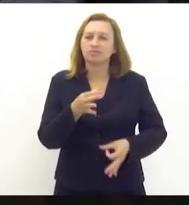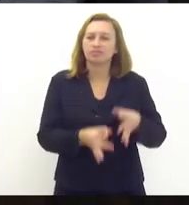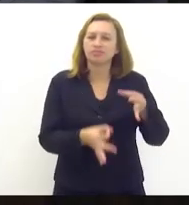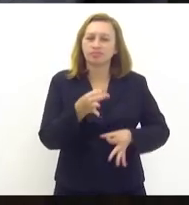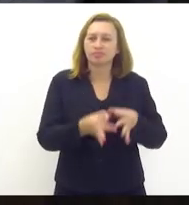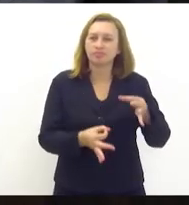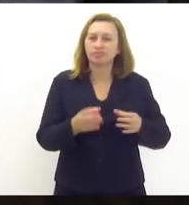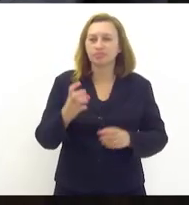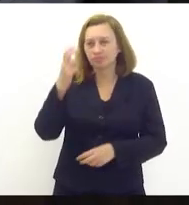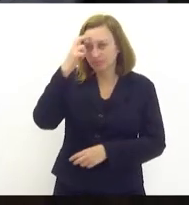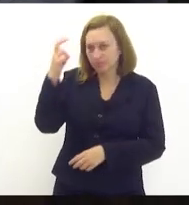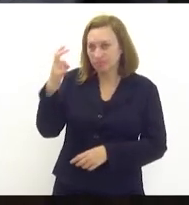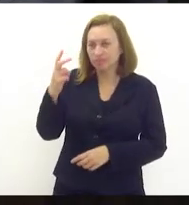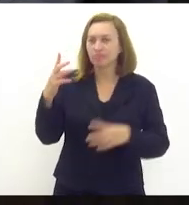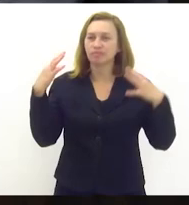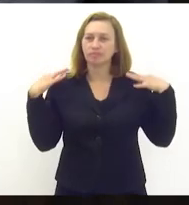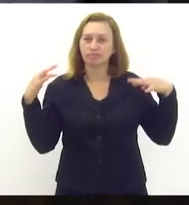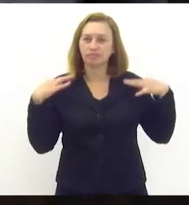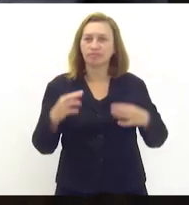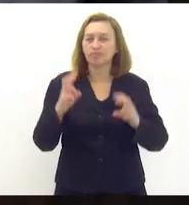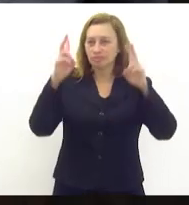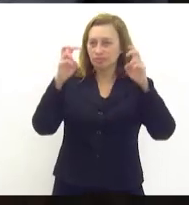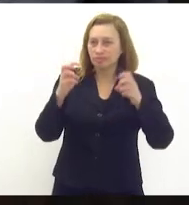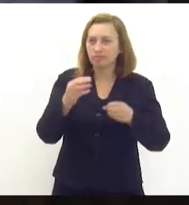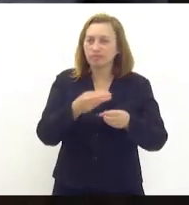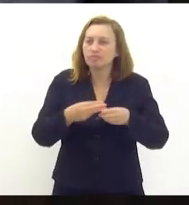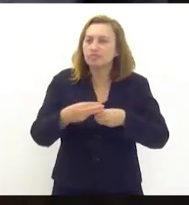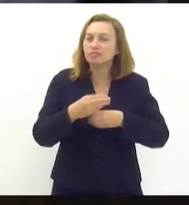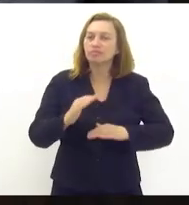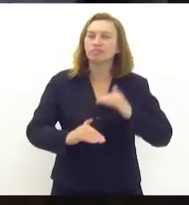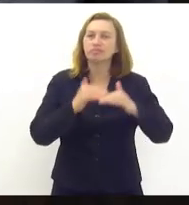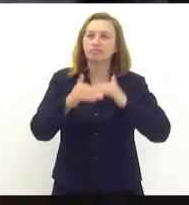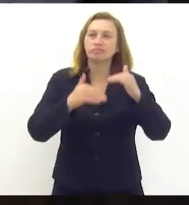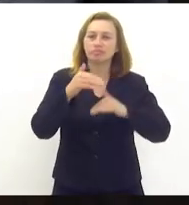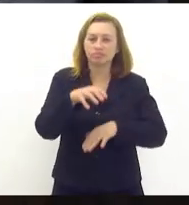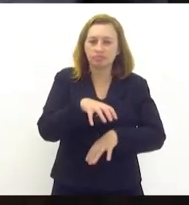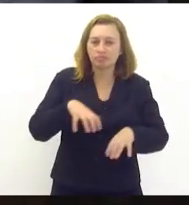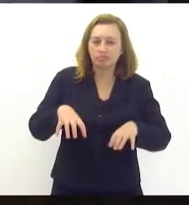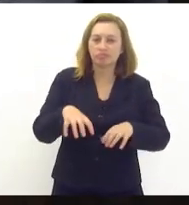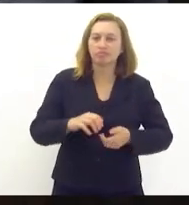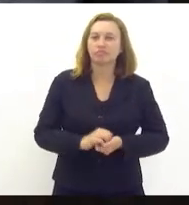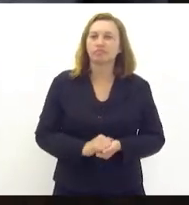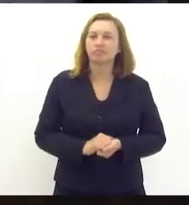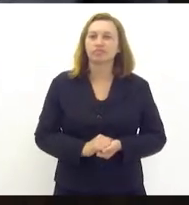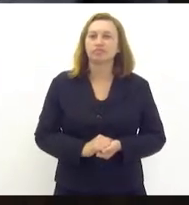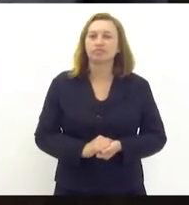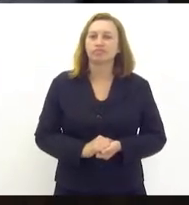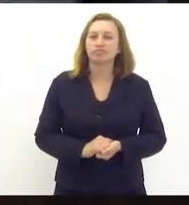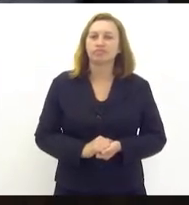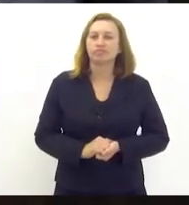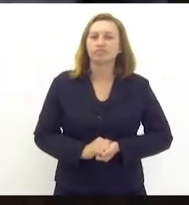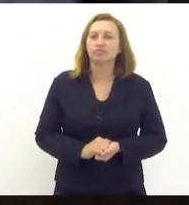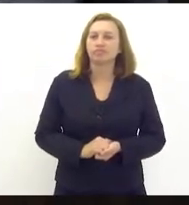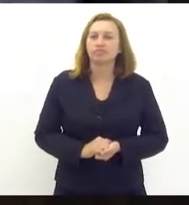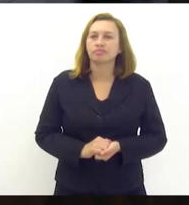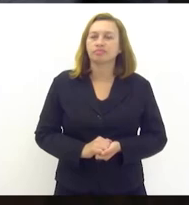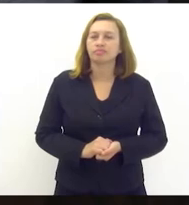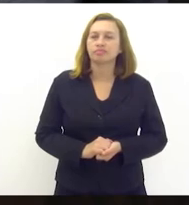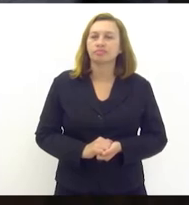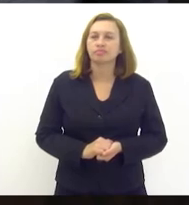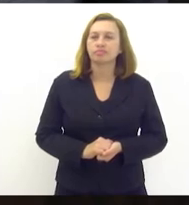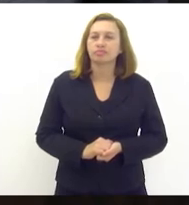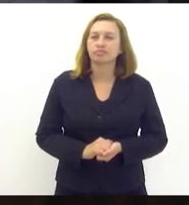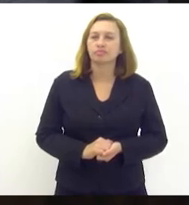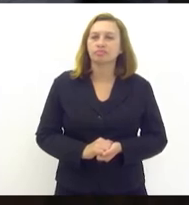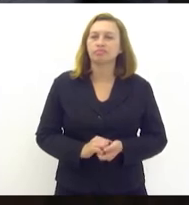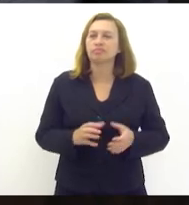de Cultura de turismo e de assunto Municipal e desenvolvimento regional para emitir pareceres